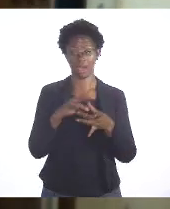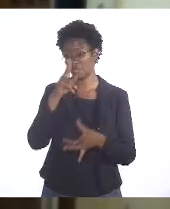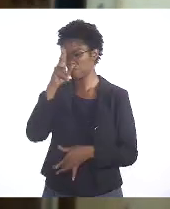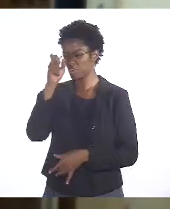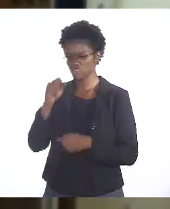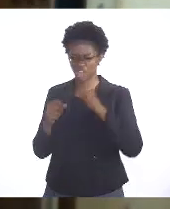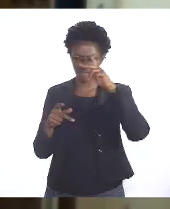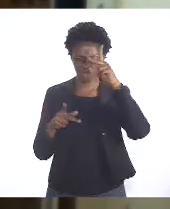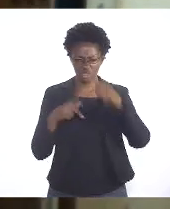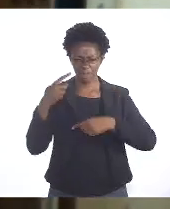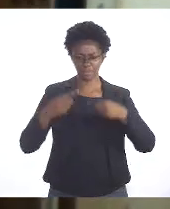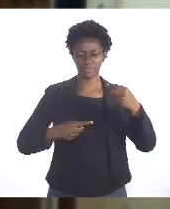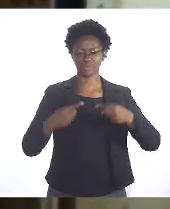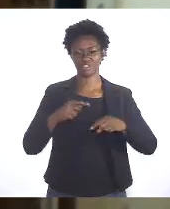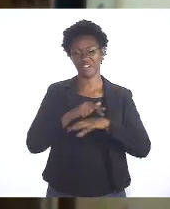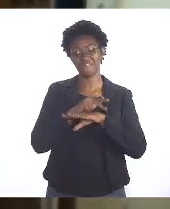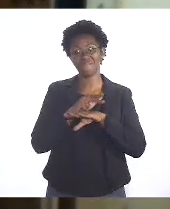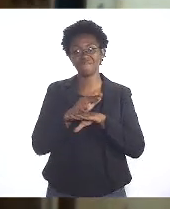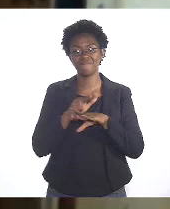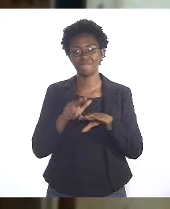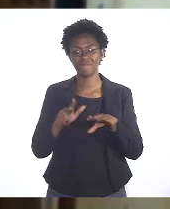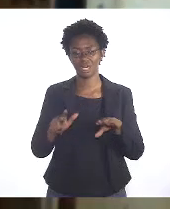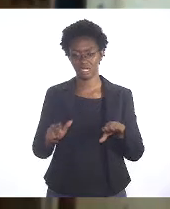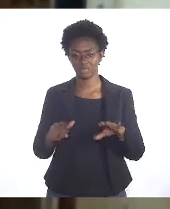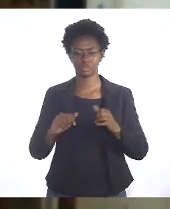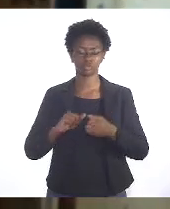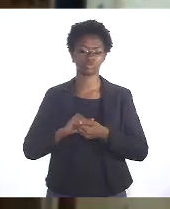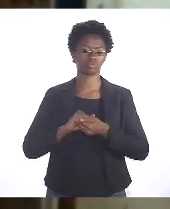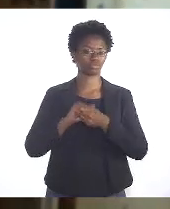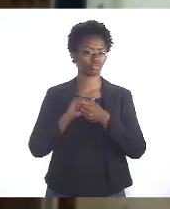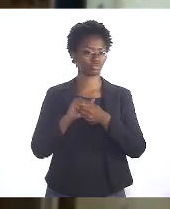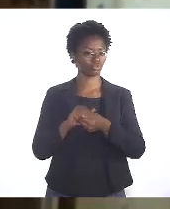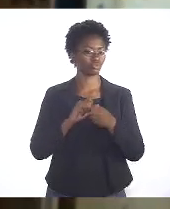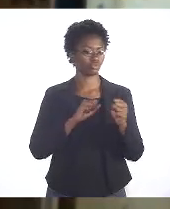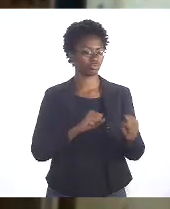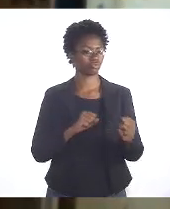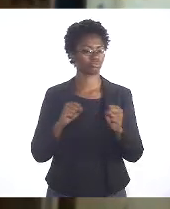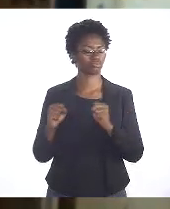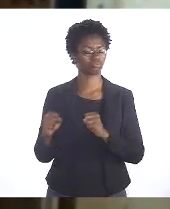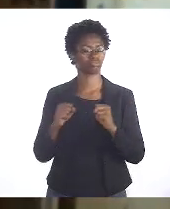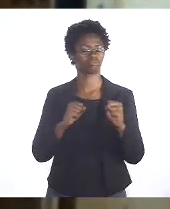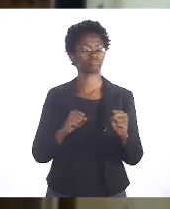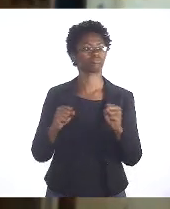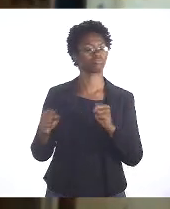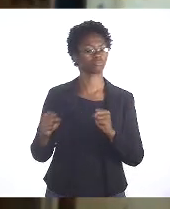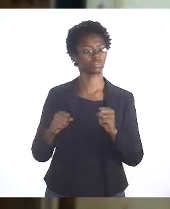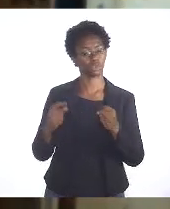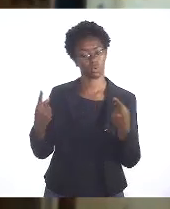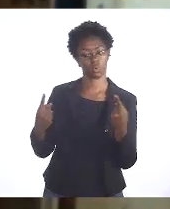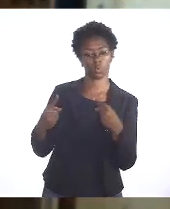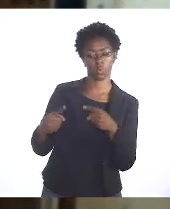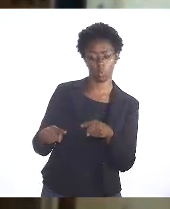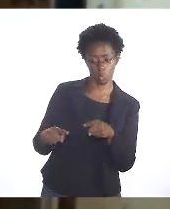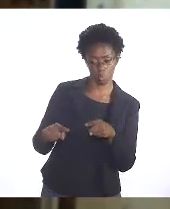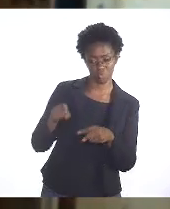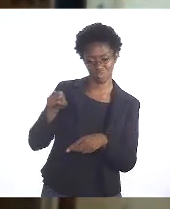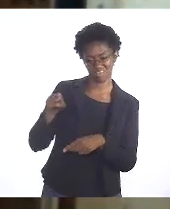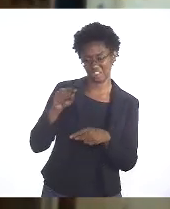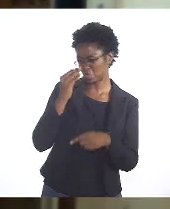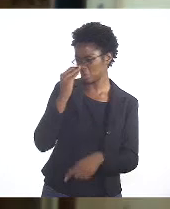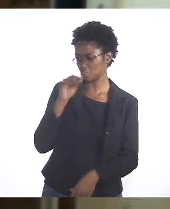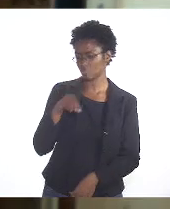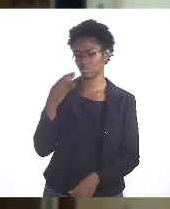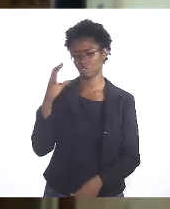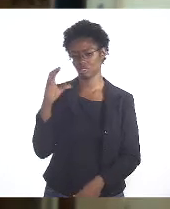políticas, né, para que juntos pudessem combater esse negacionismo.